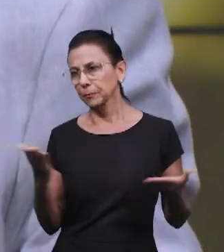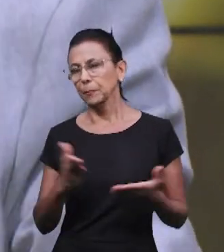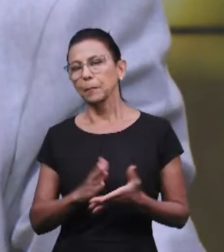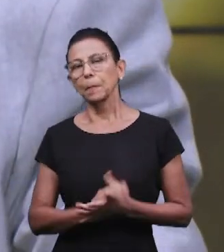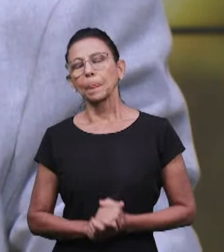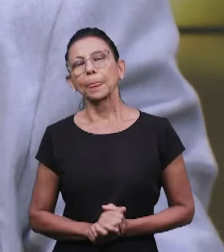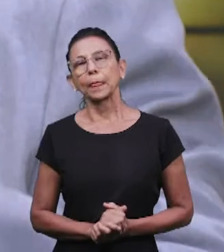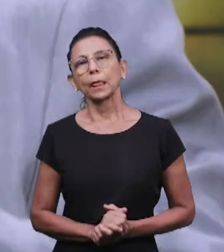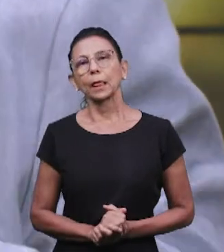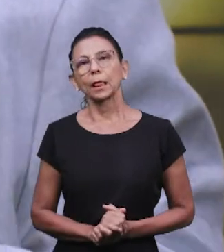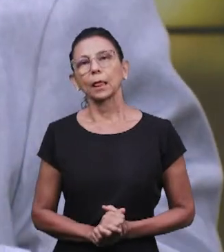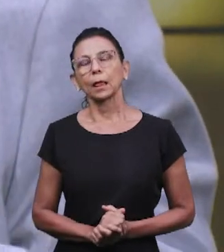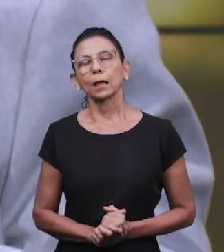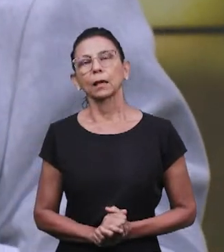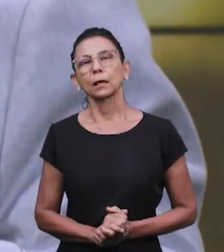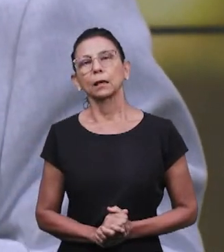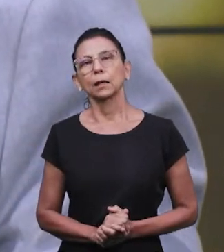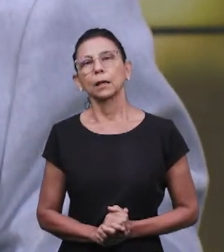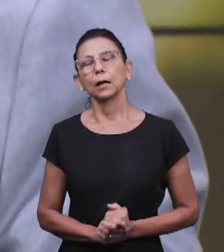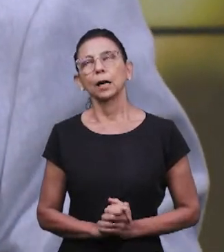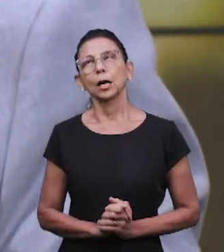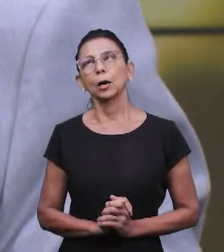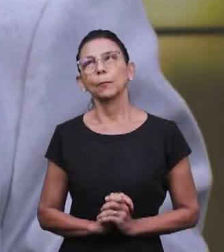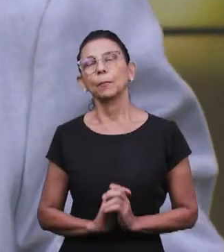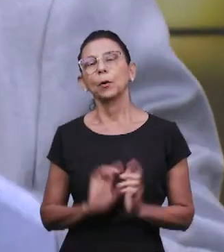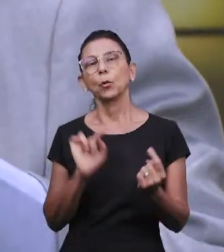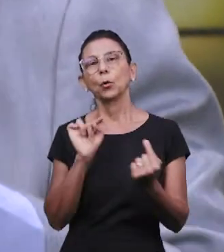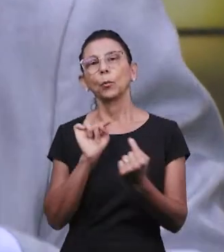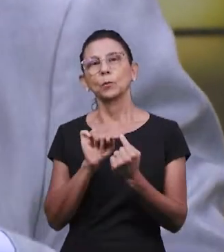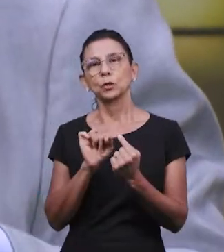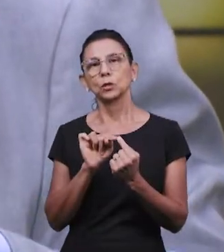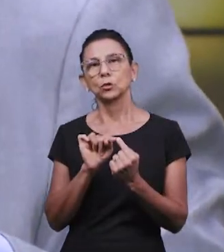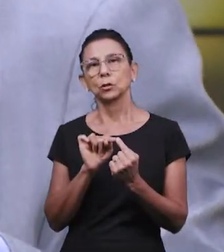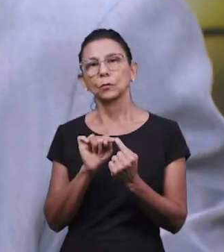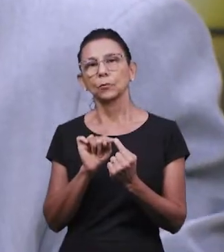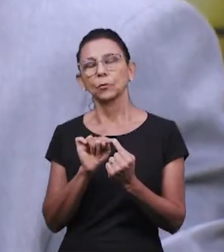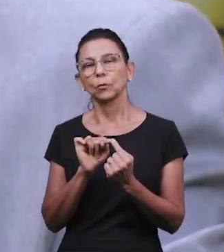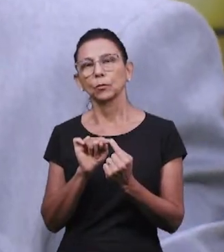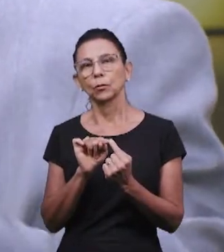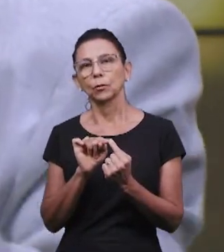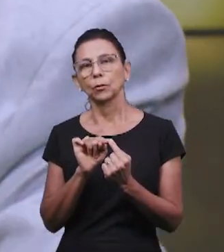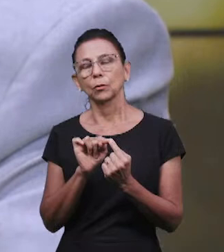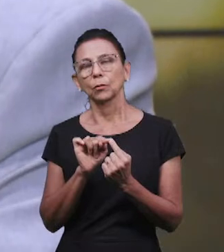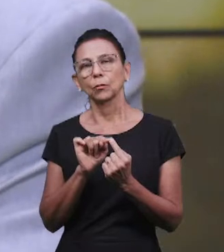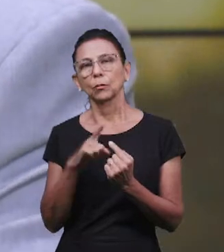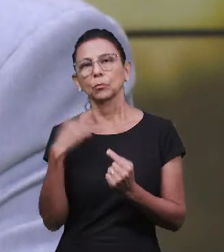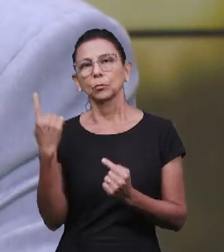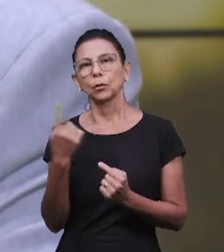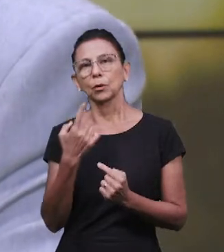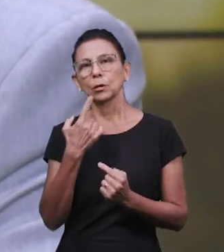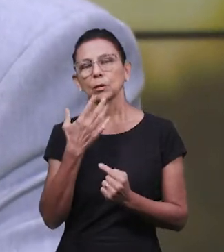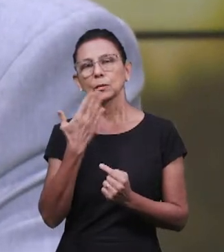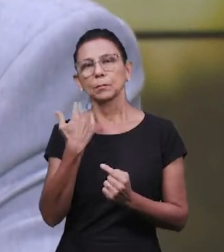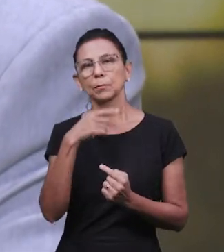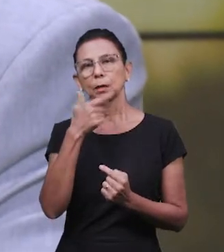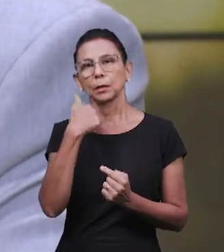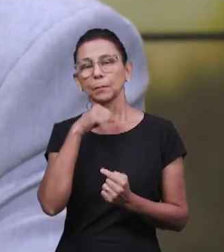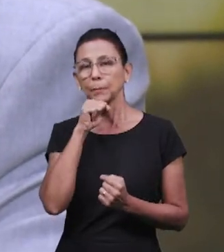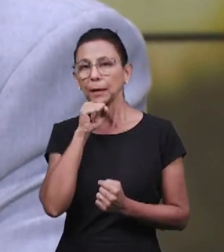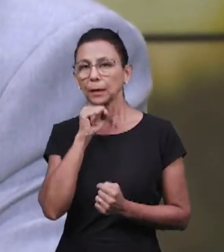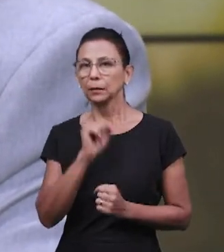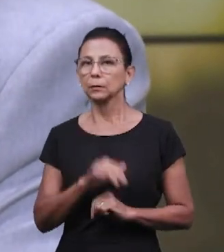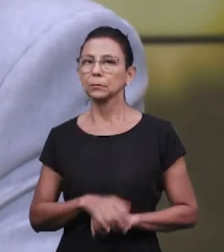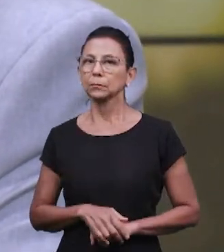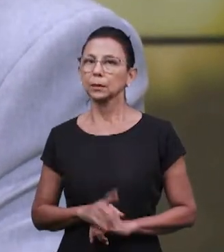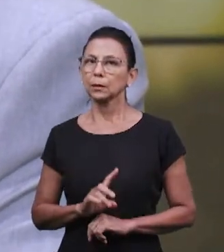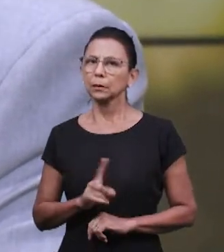feito por nós, pais. Não é feito para satisfazer o nosso desejo, mas é feito pelo bem da criança, né?